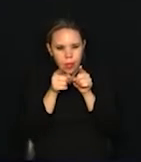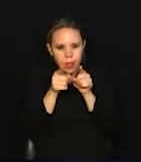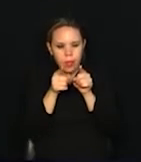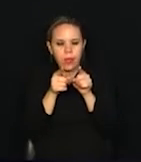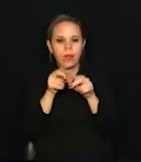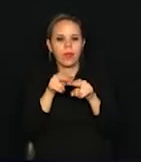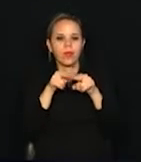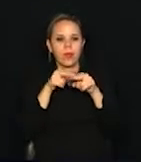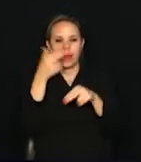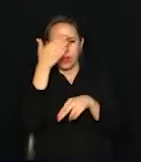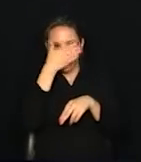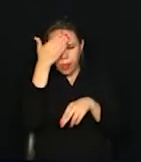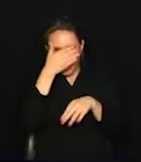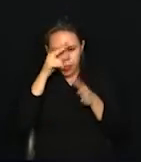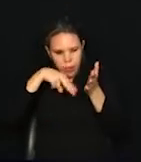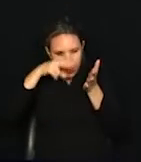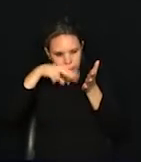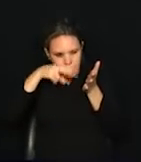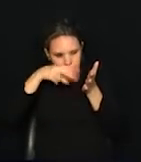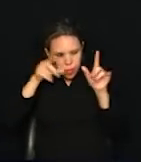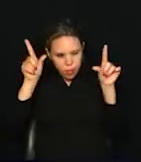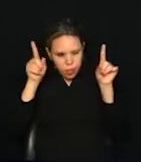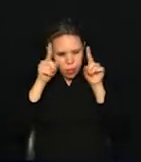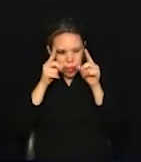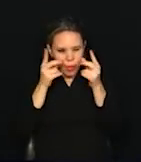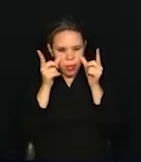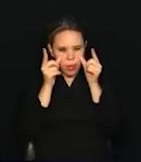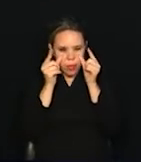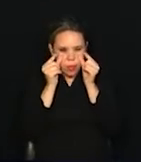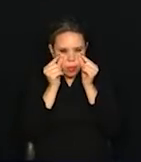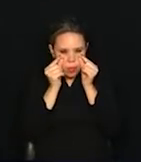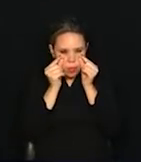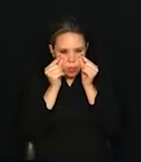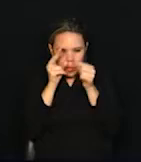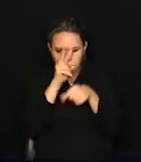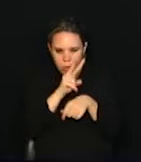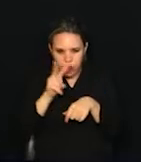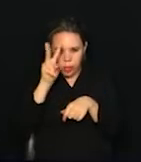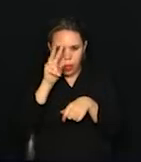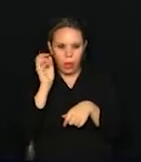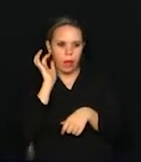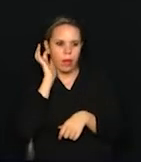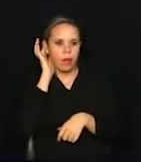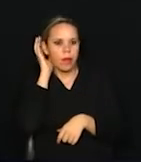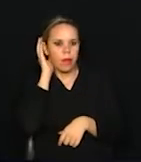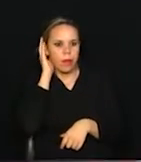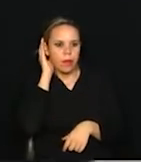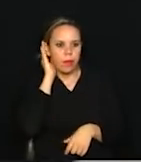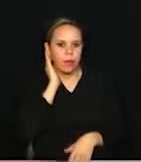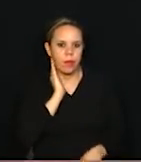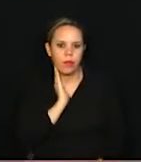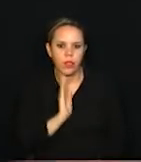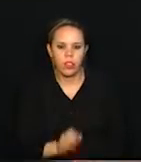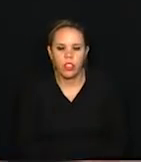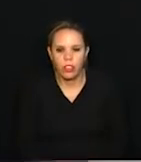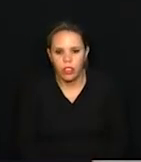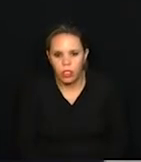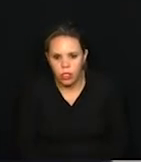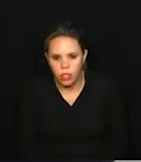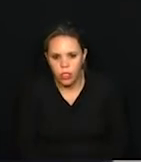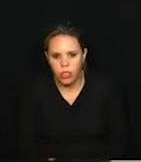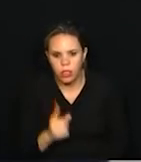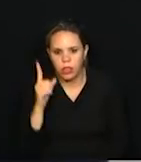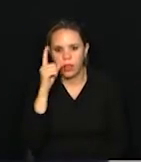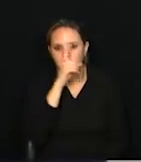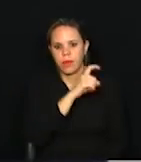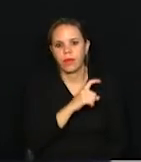por conta da leitura, dessa questão da condição de leitura, condição visual delas, né? Essa